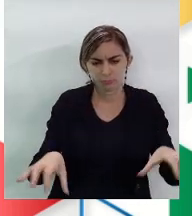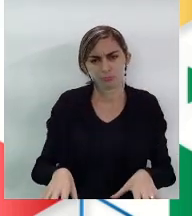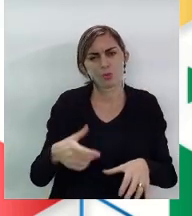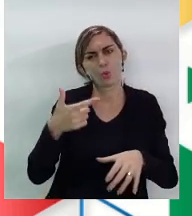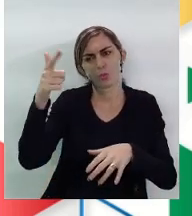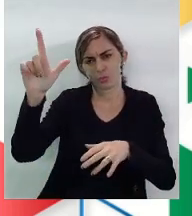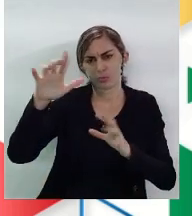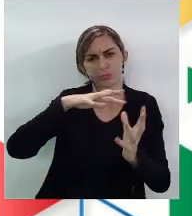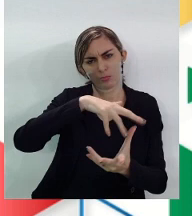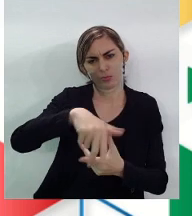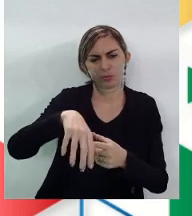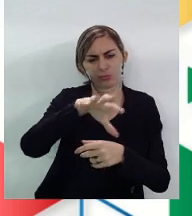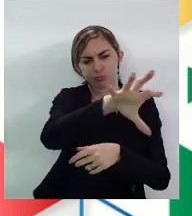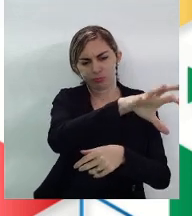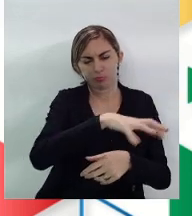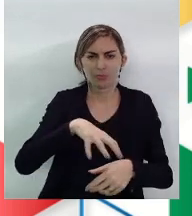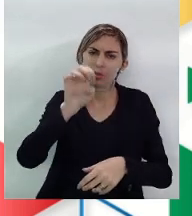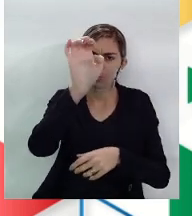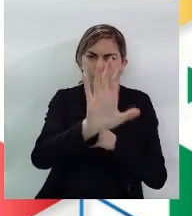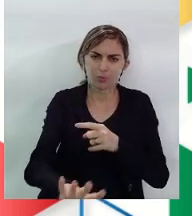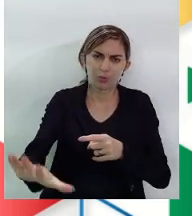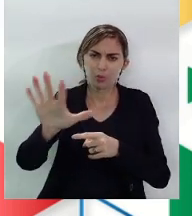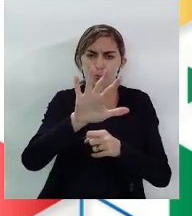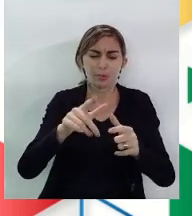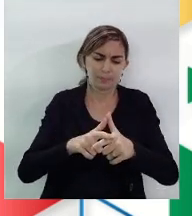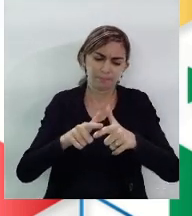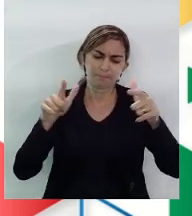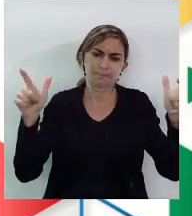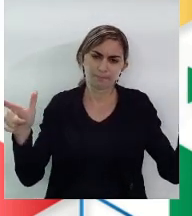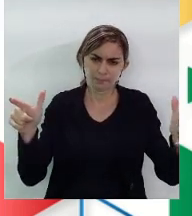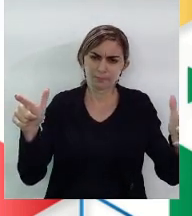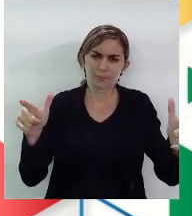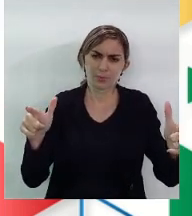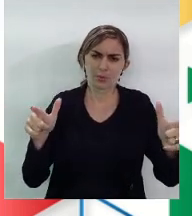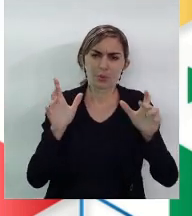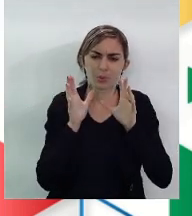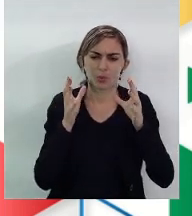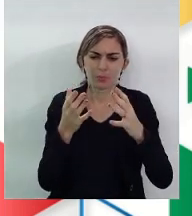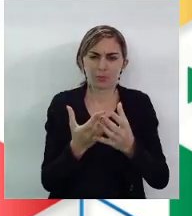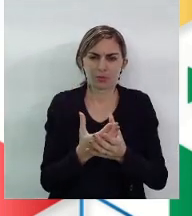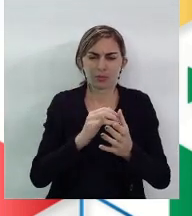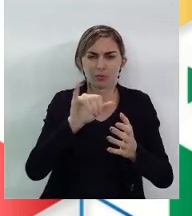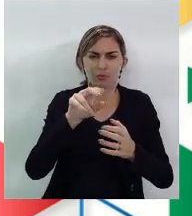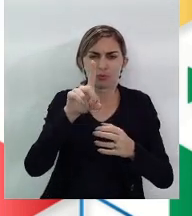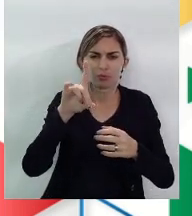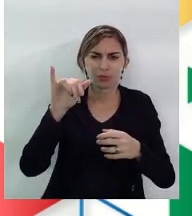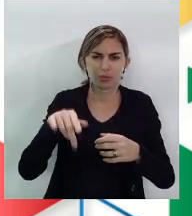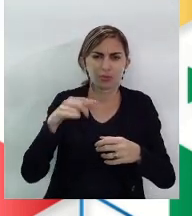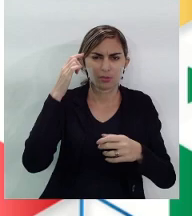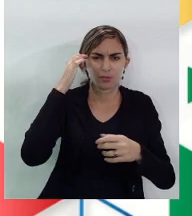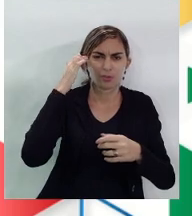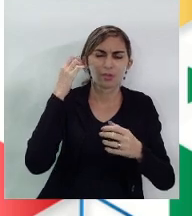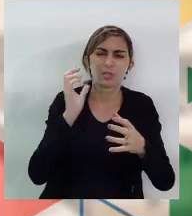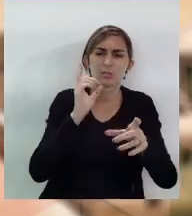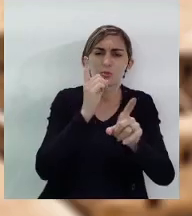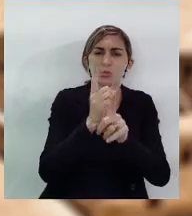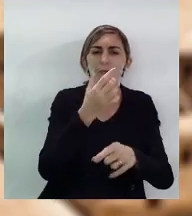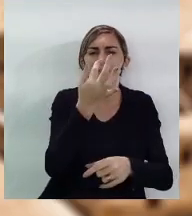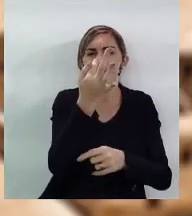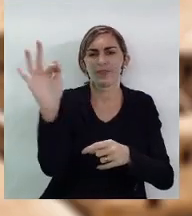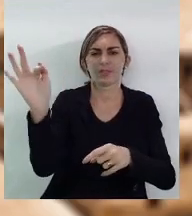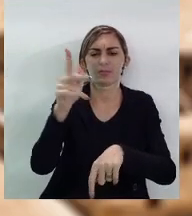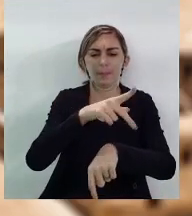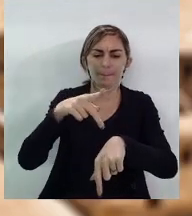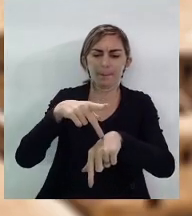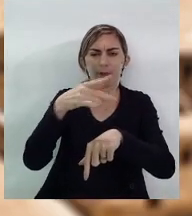outras partes do mundo. Na Europa, a maior comunidade judaica se encontra na França. Então vamos lá, olhando